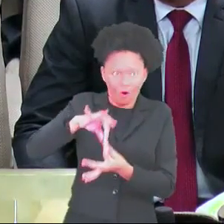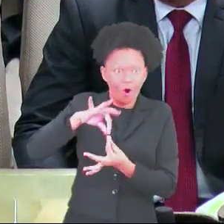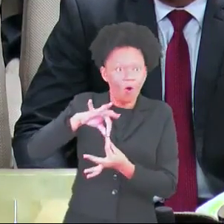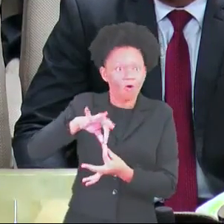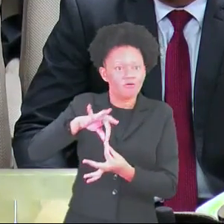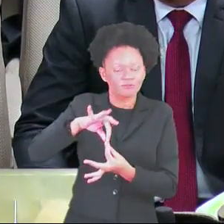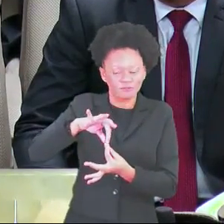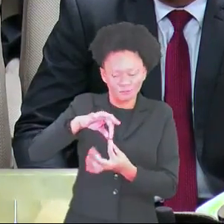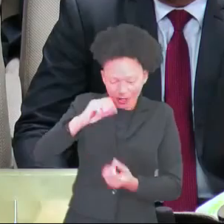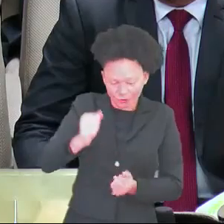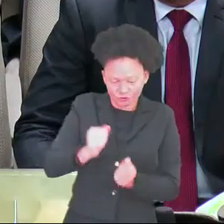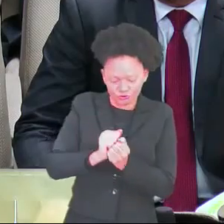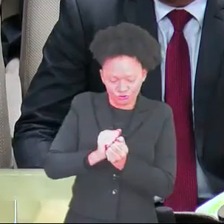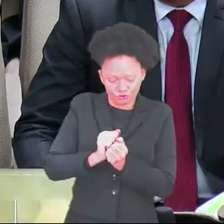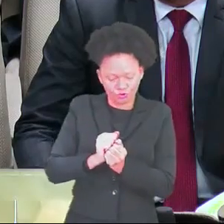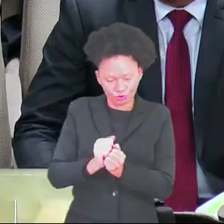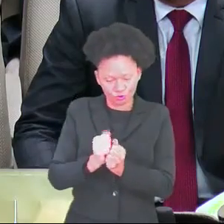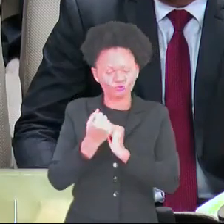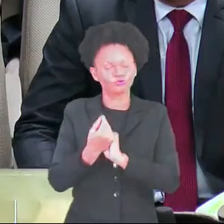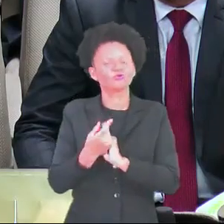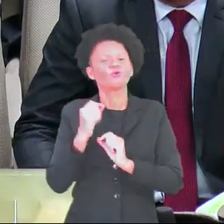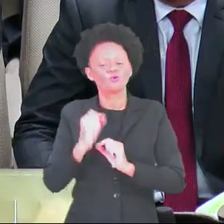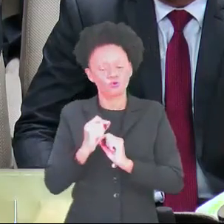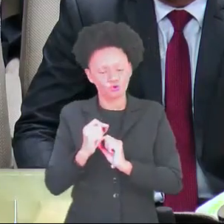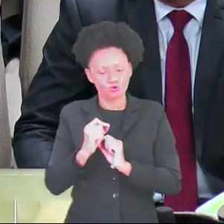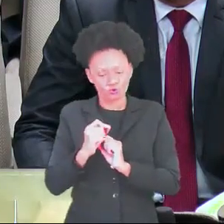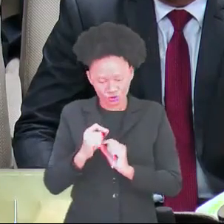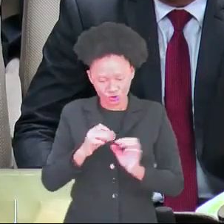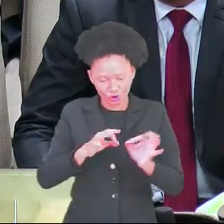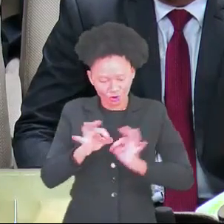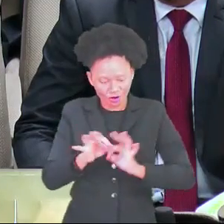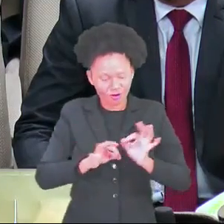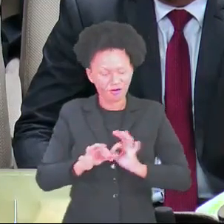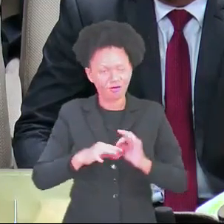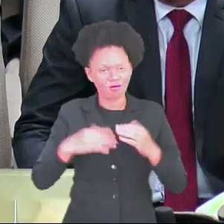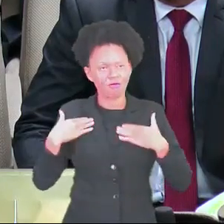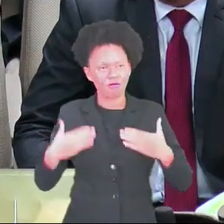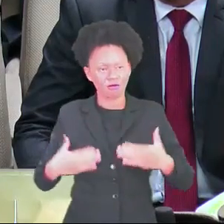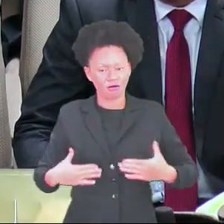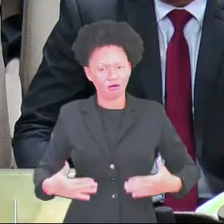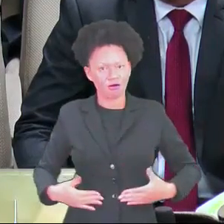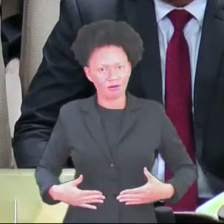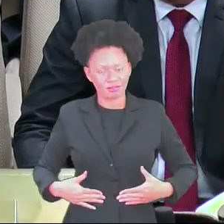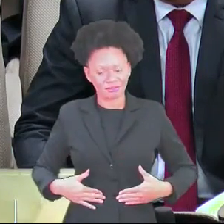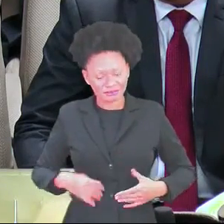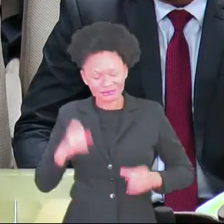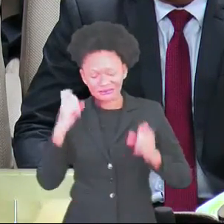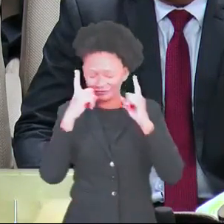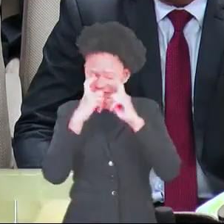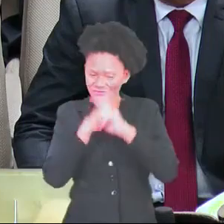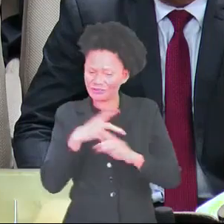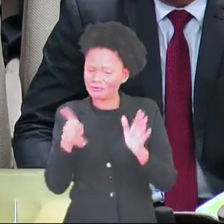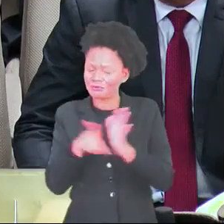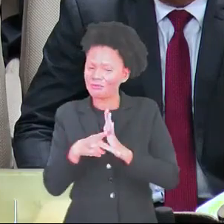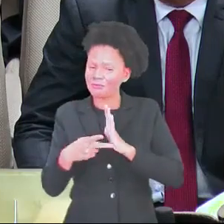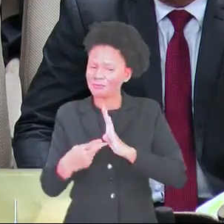possam coordenar o corpo, tem trazido muita dificuldade para o corpo de Cristo na terra.